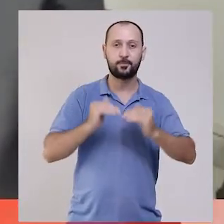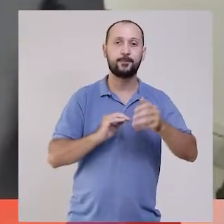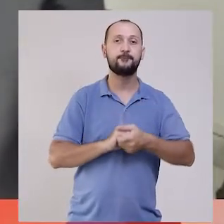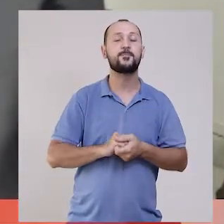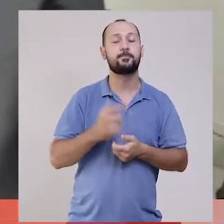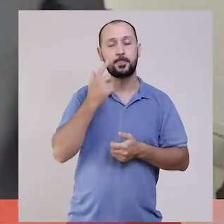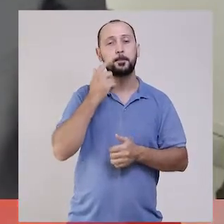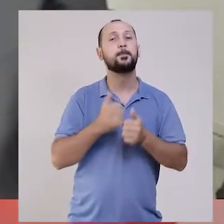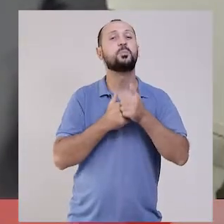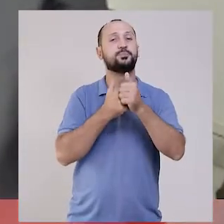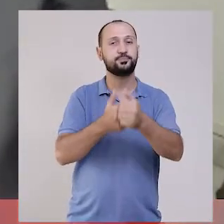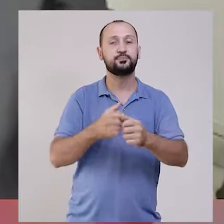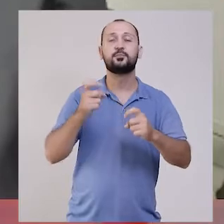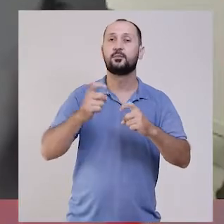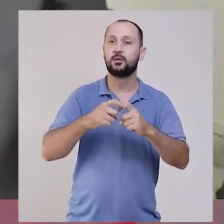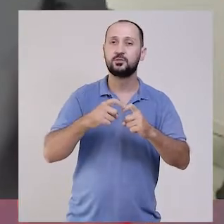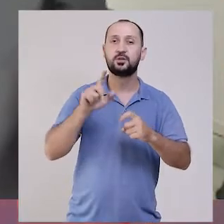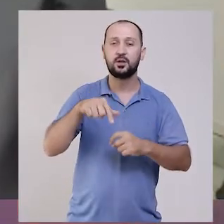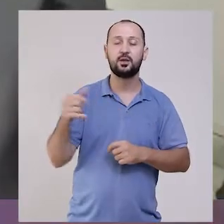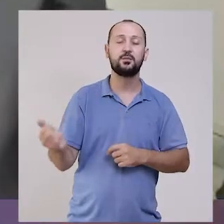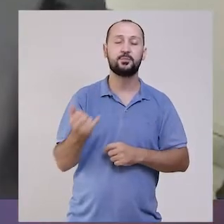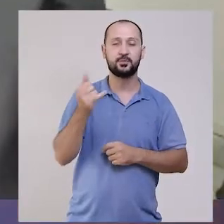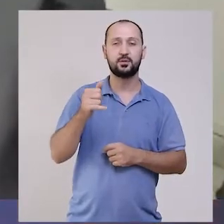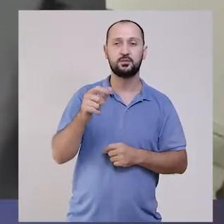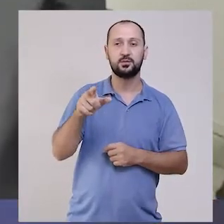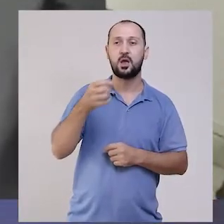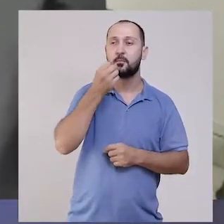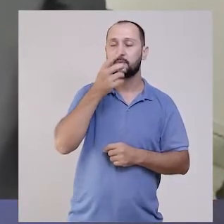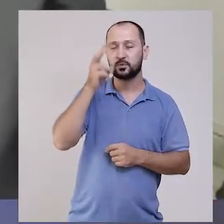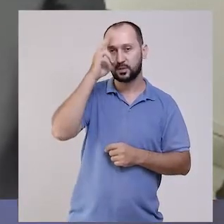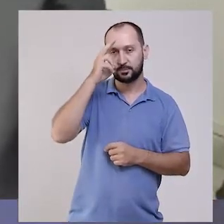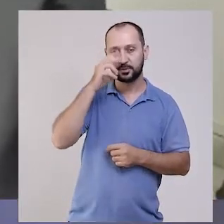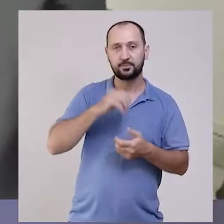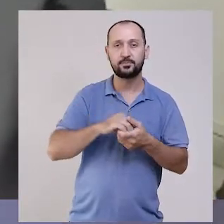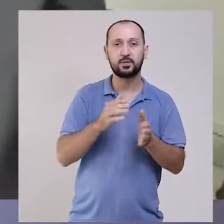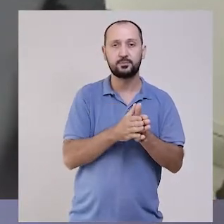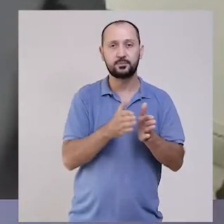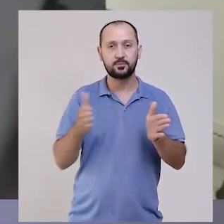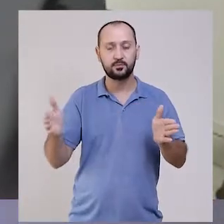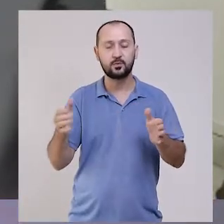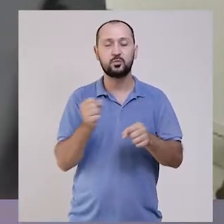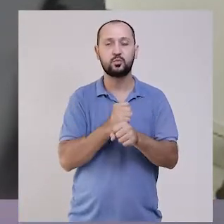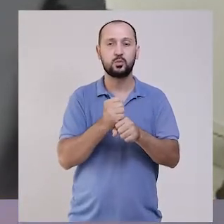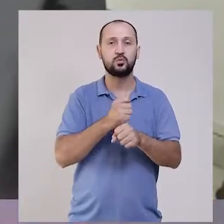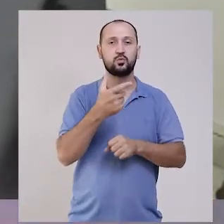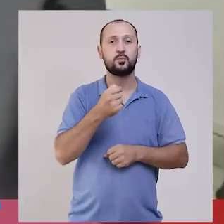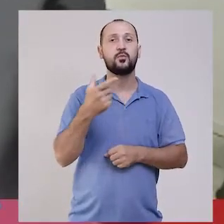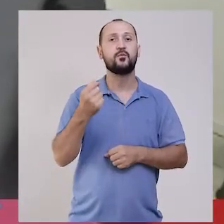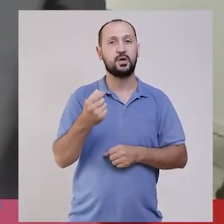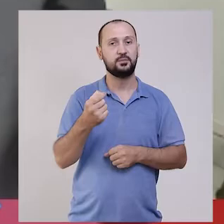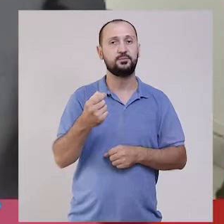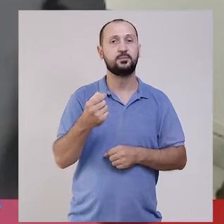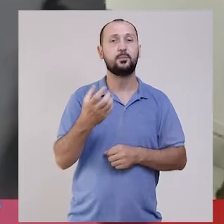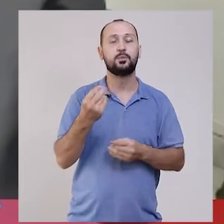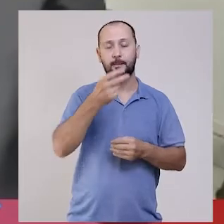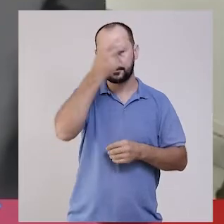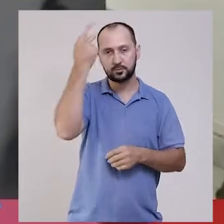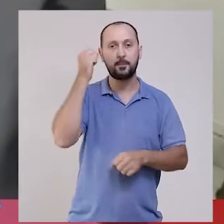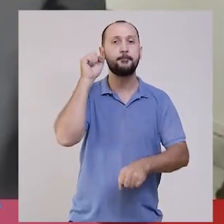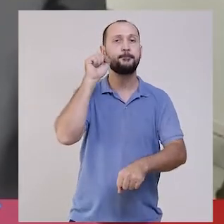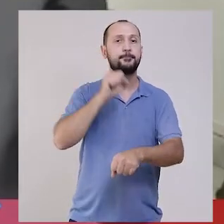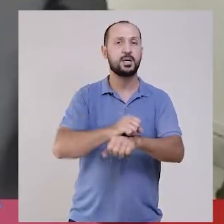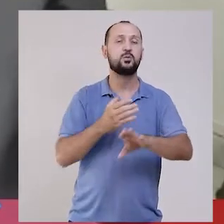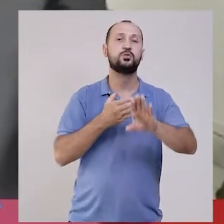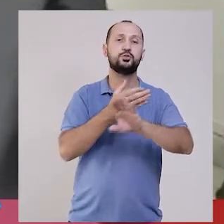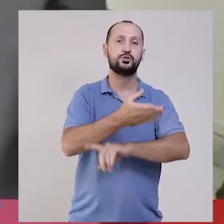é importante. E bem lembrado, doutor. Durante esse período de 2020, de pandemia, muitas pessoas deixaram de procurar os